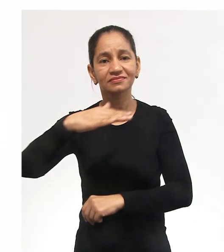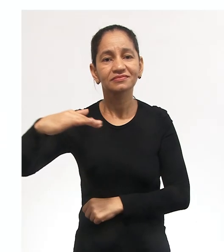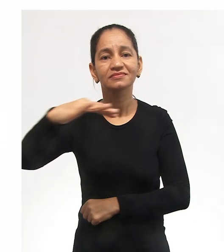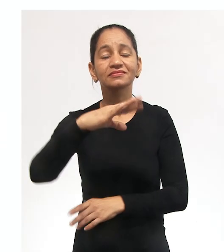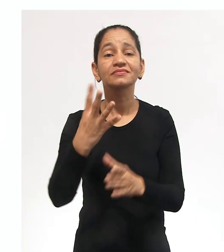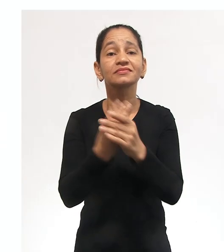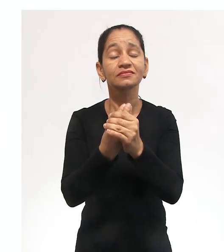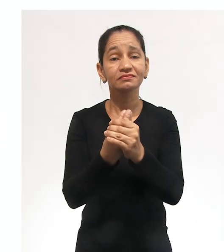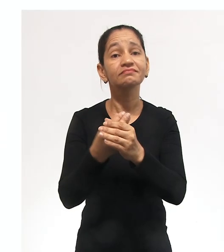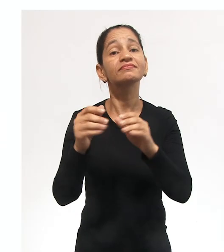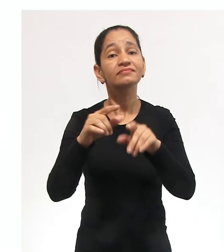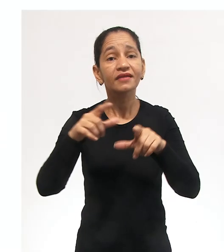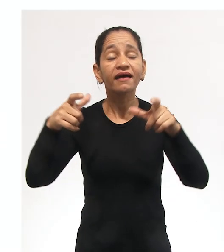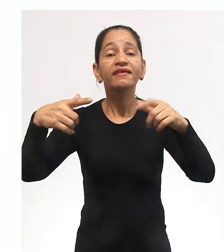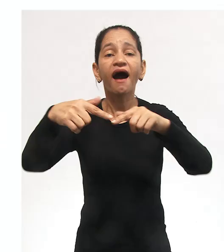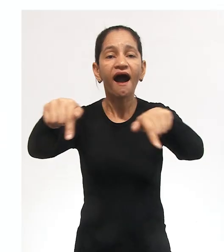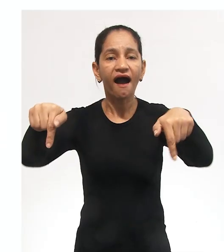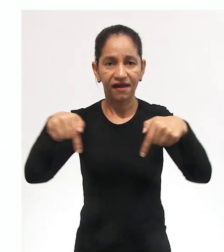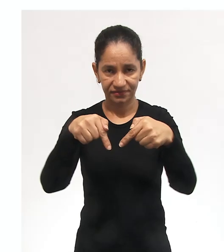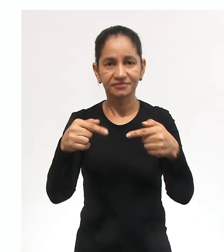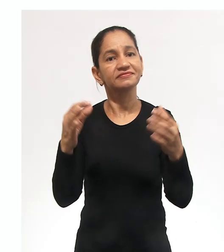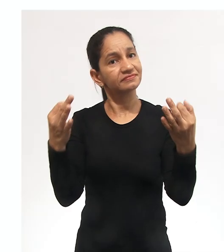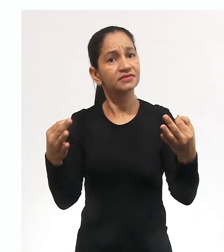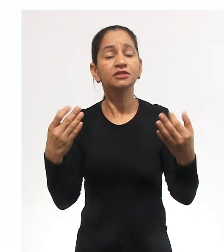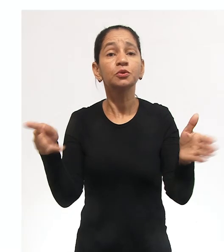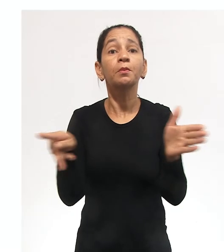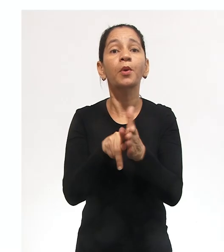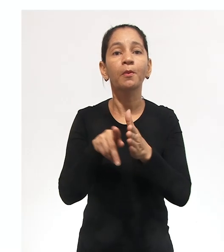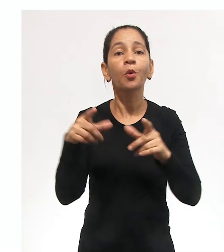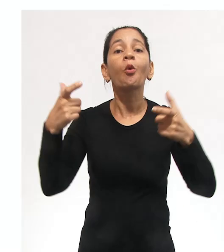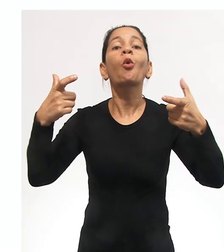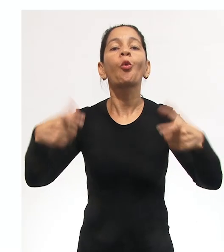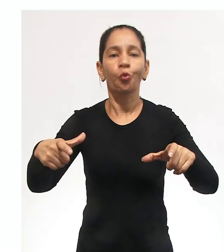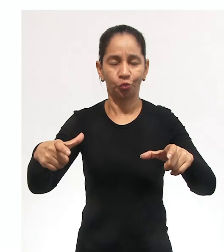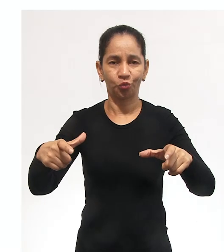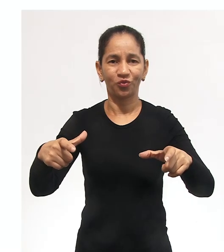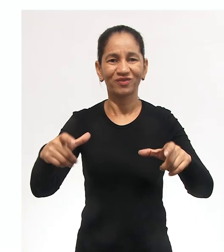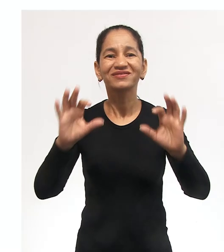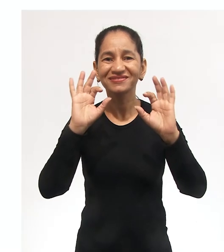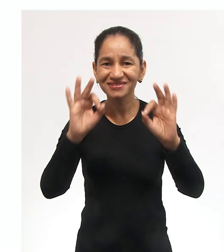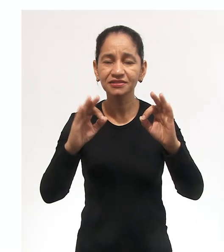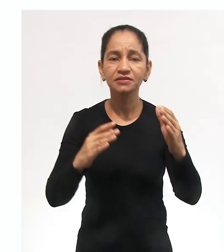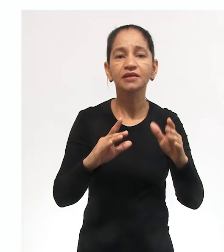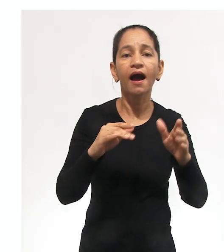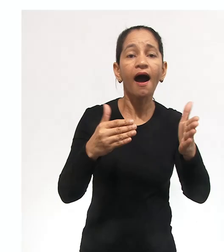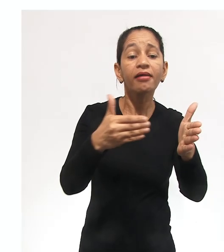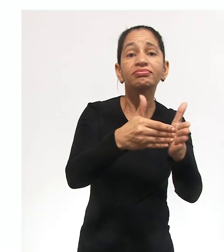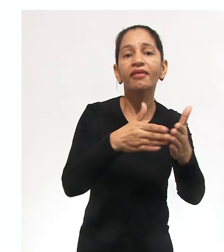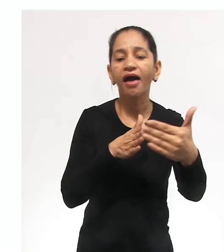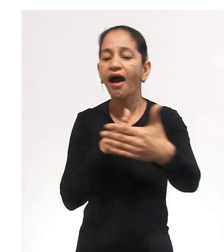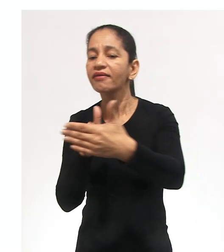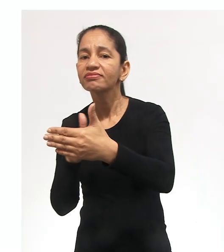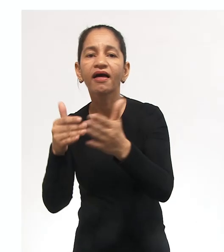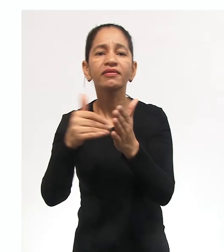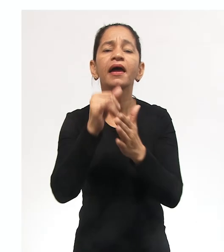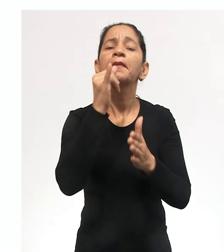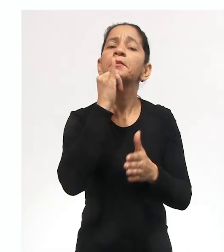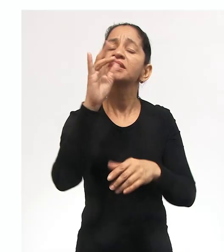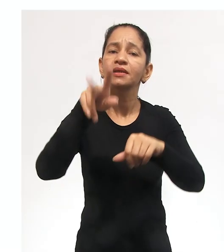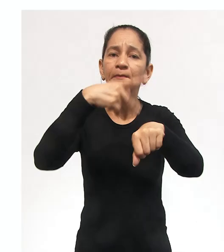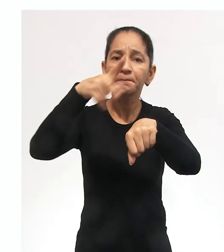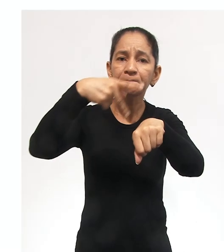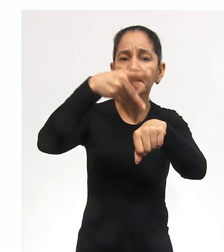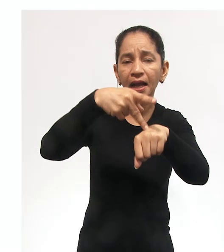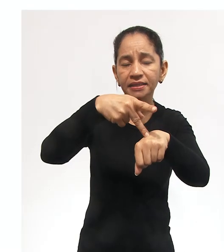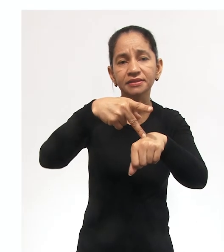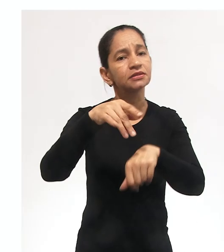daquele território. Né? E o próprio território, né, são as fronteiras, né, daquele determinado país, daquela